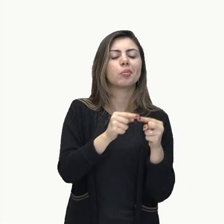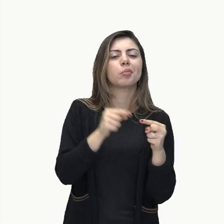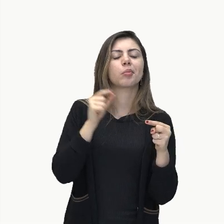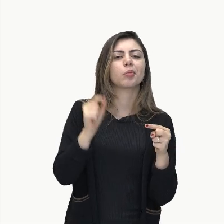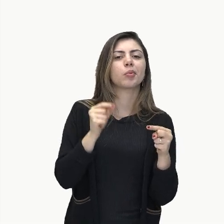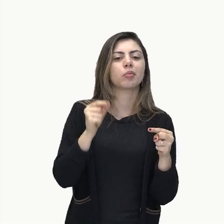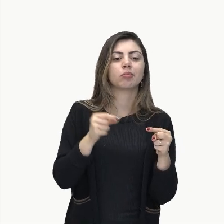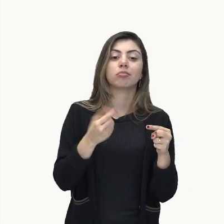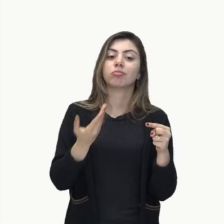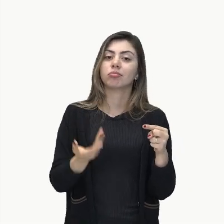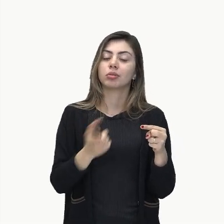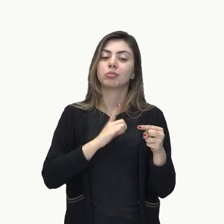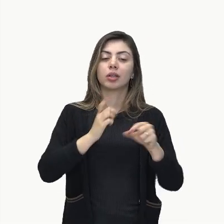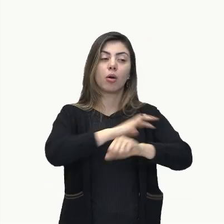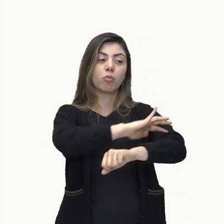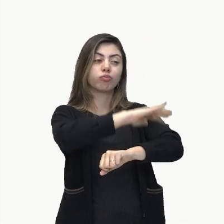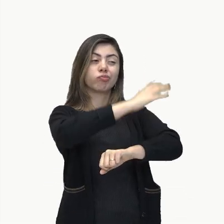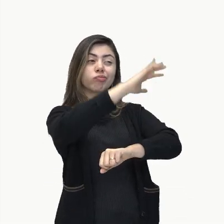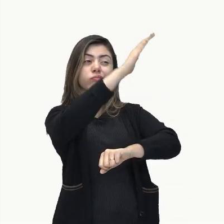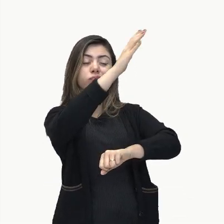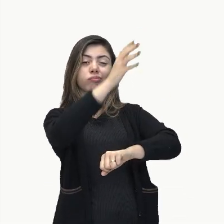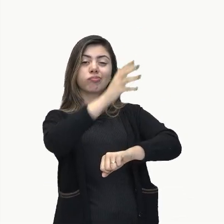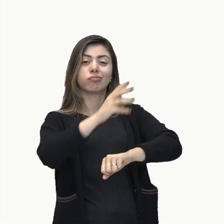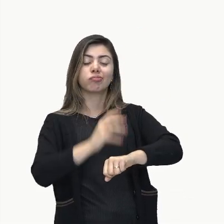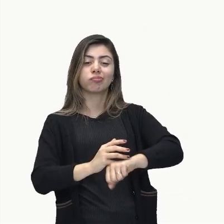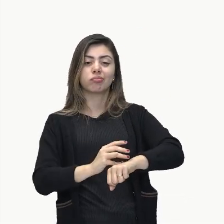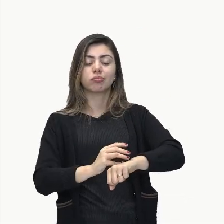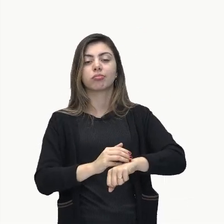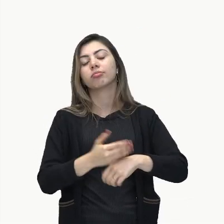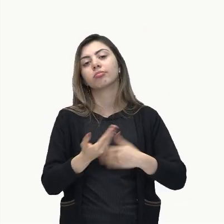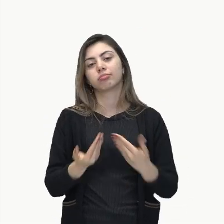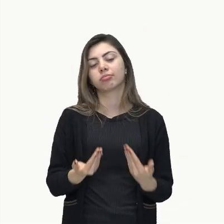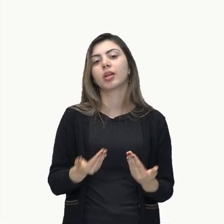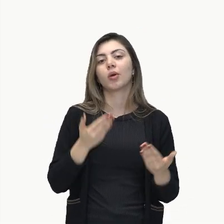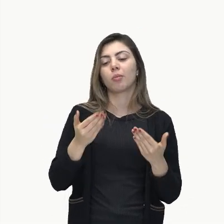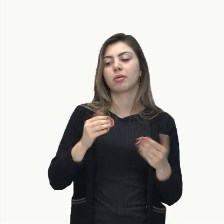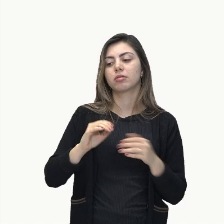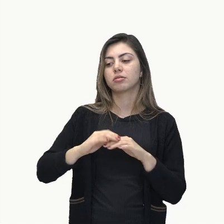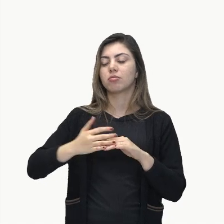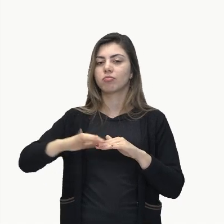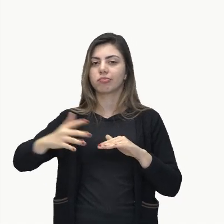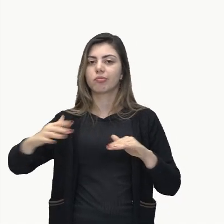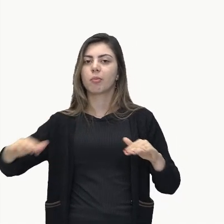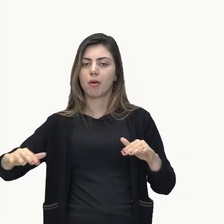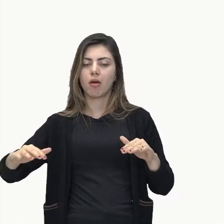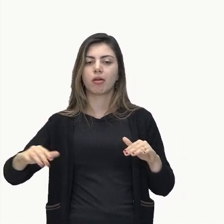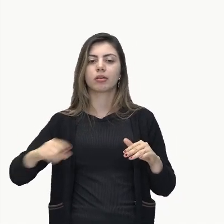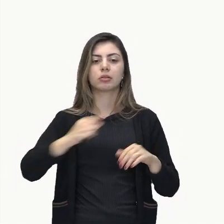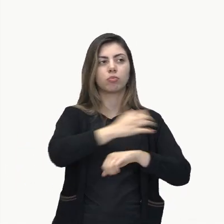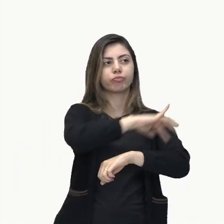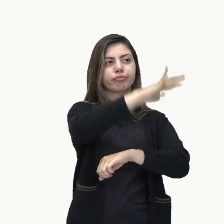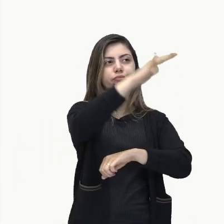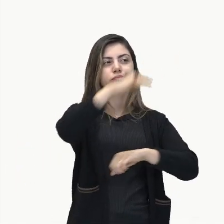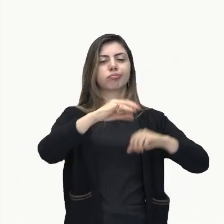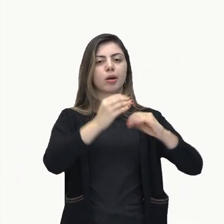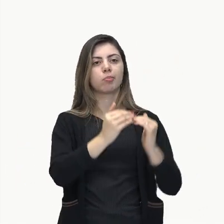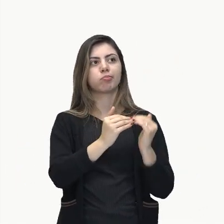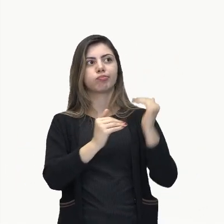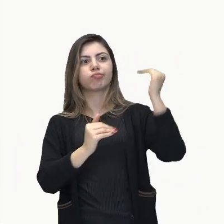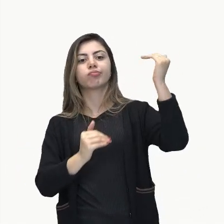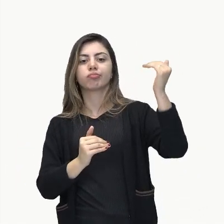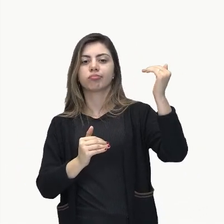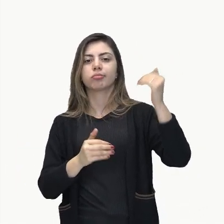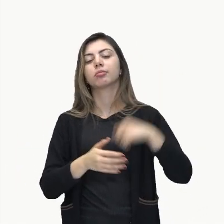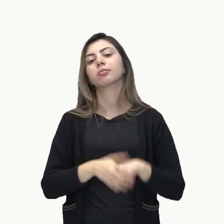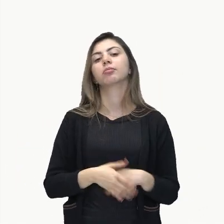mais altitude, ou seja, em relação ao nível do mar, nós estamos mais altos, né? Há eventos